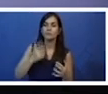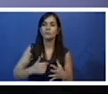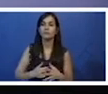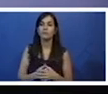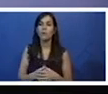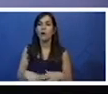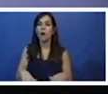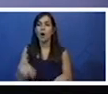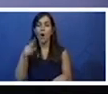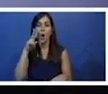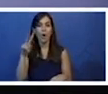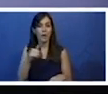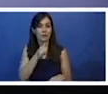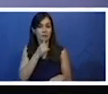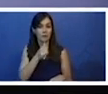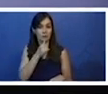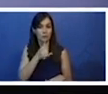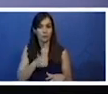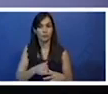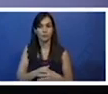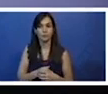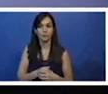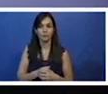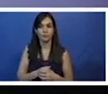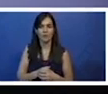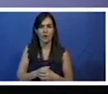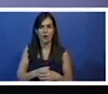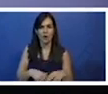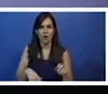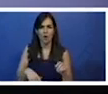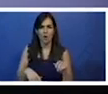principal. Olha lá, os corruptos pensam